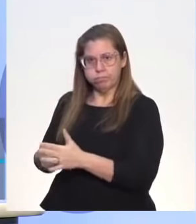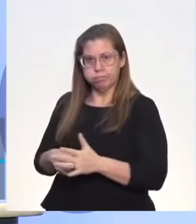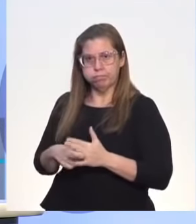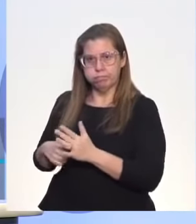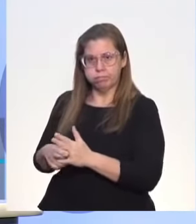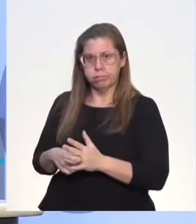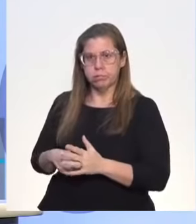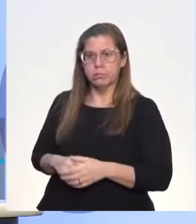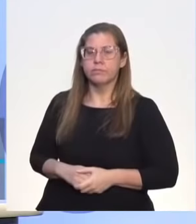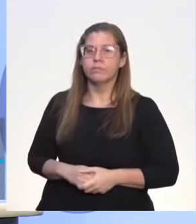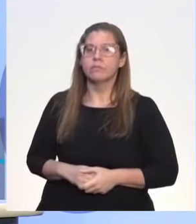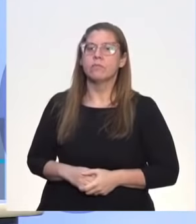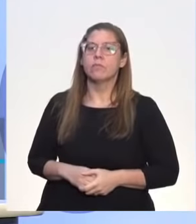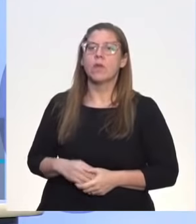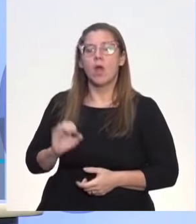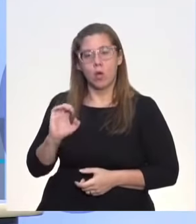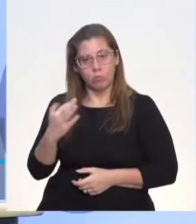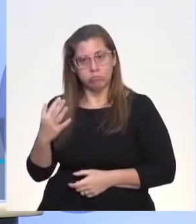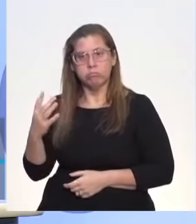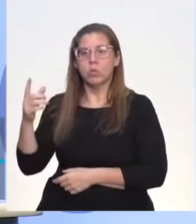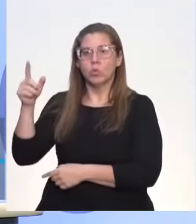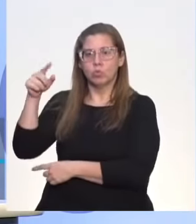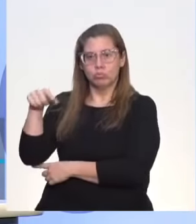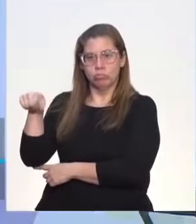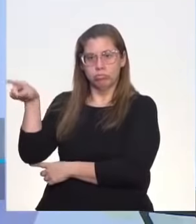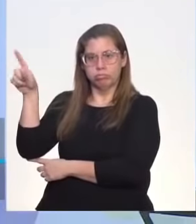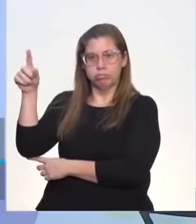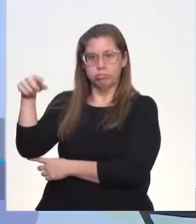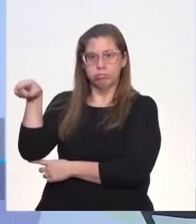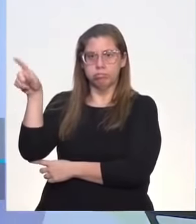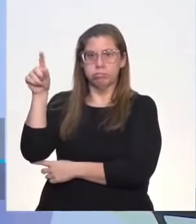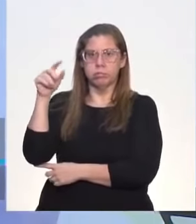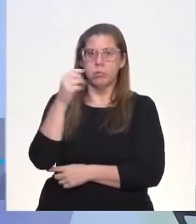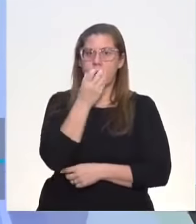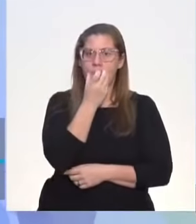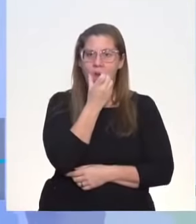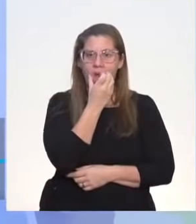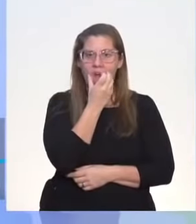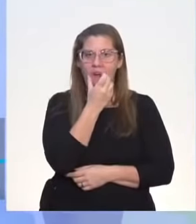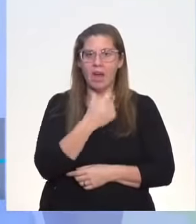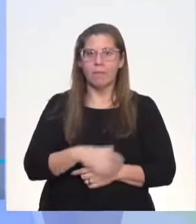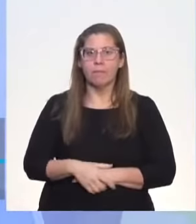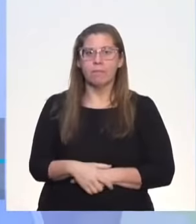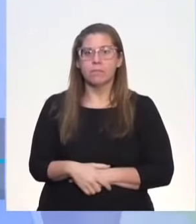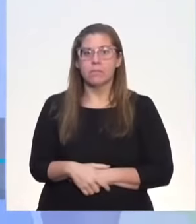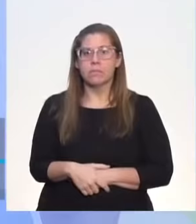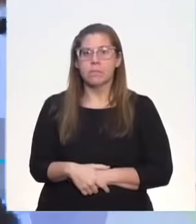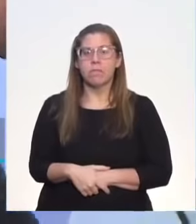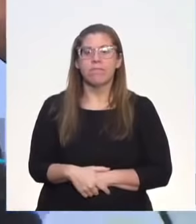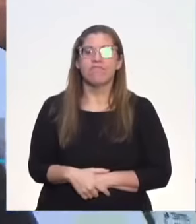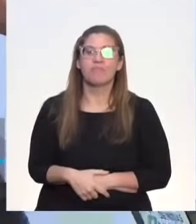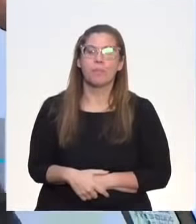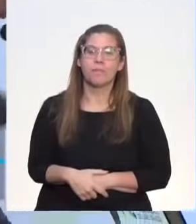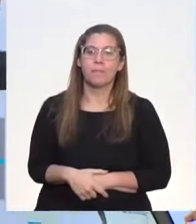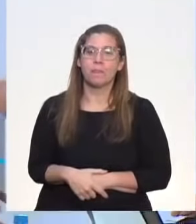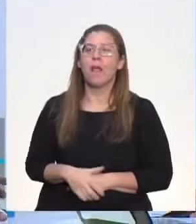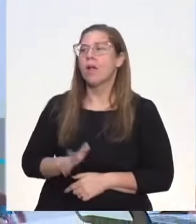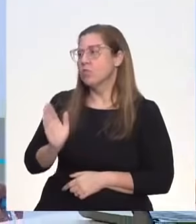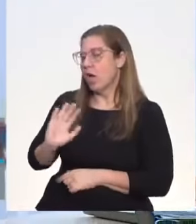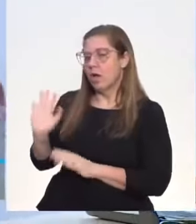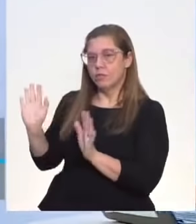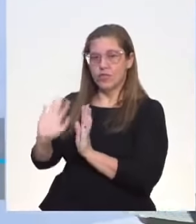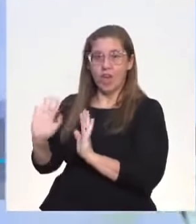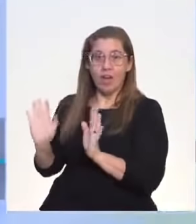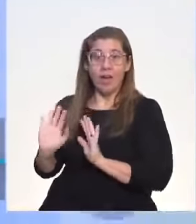a geração de energia elétrica dá para ver o rapaz dá para vir aqui para tirar o Jajá fiel Ela